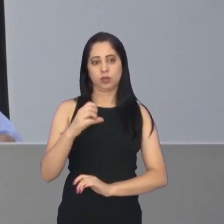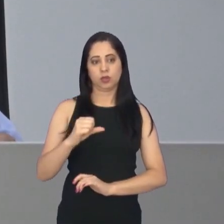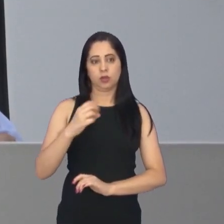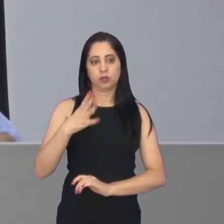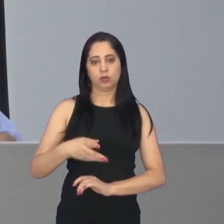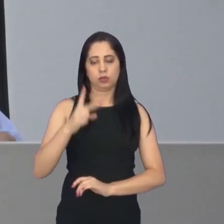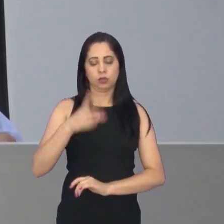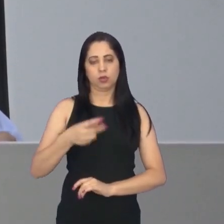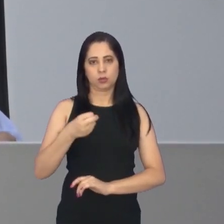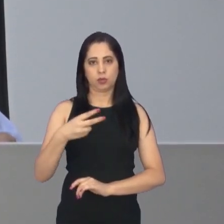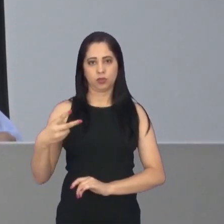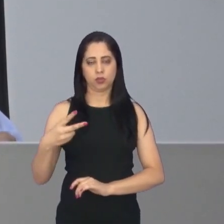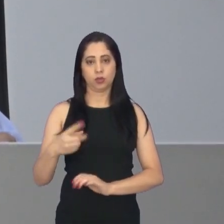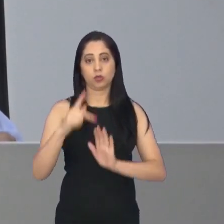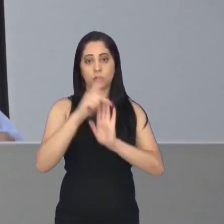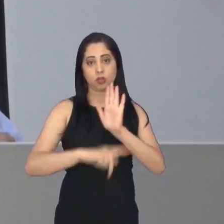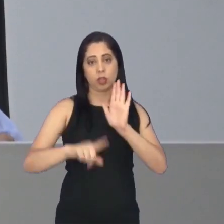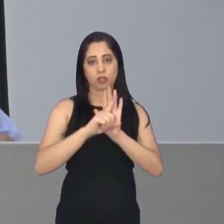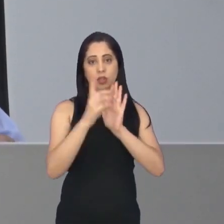7219/2022, projeto de decreto legislativo